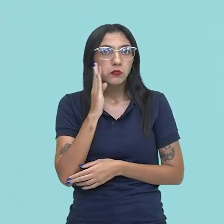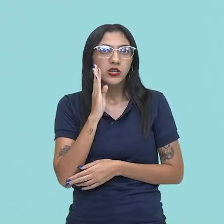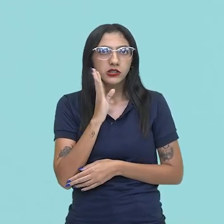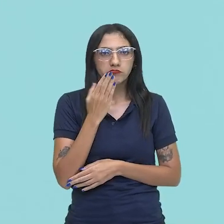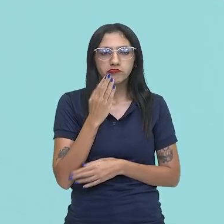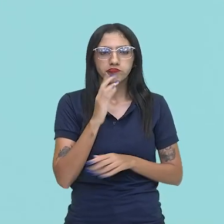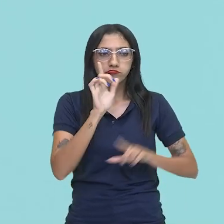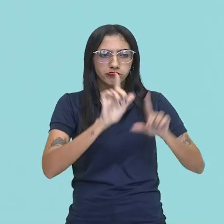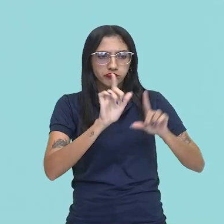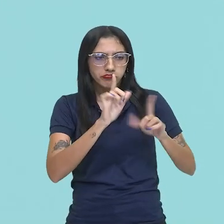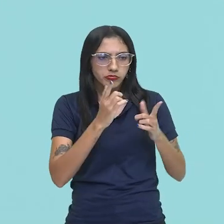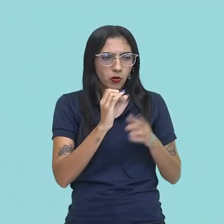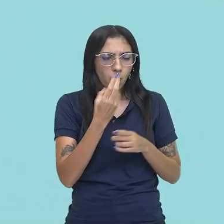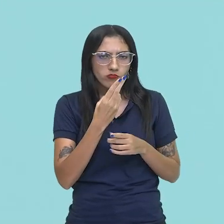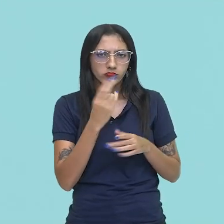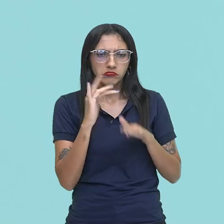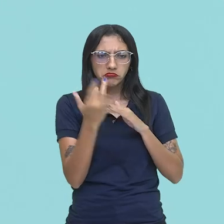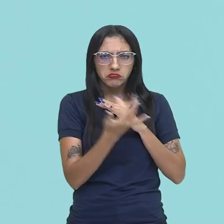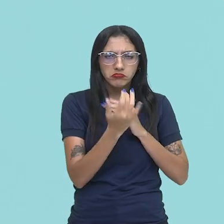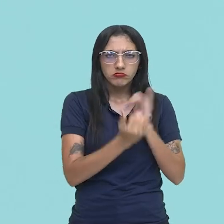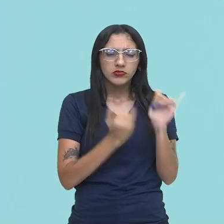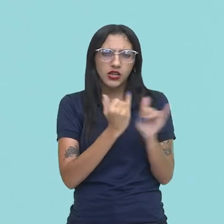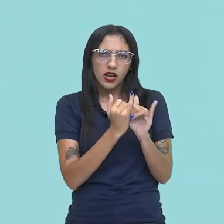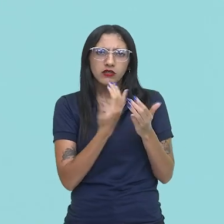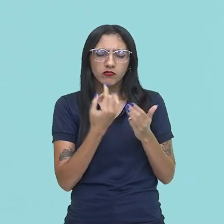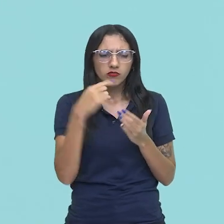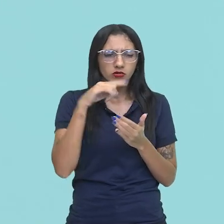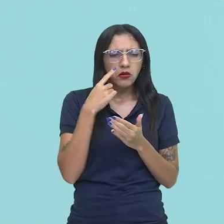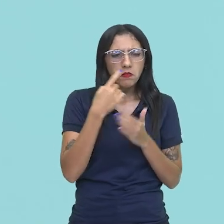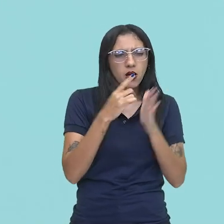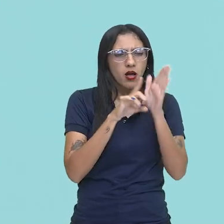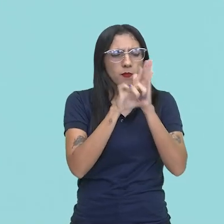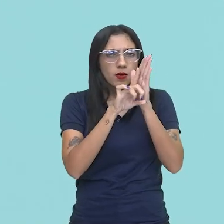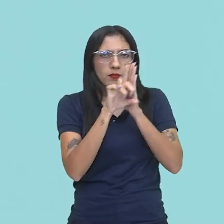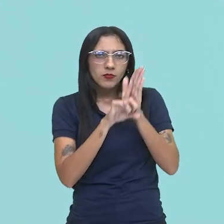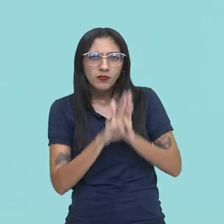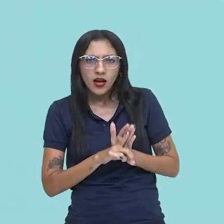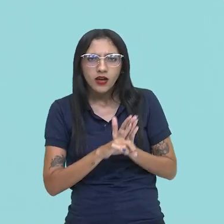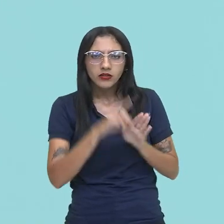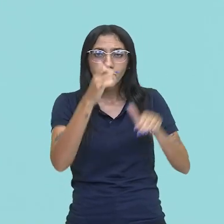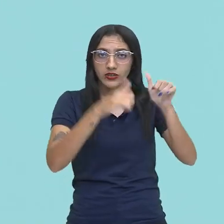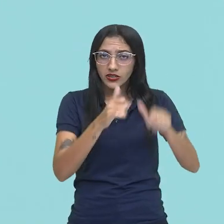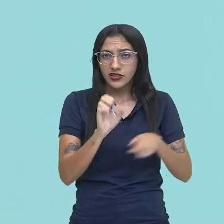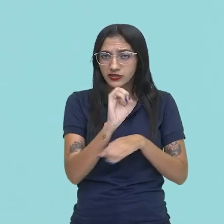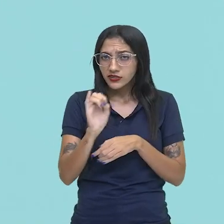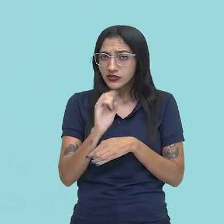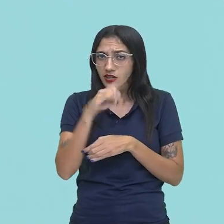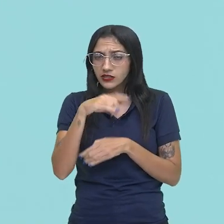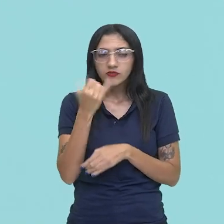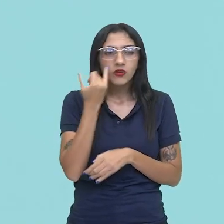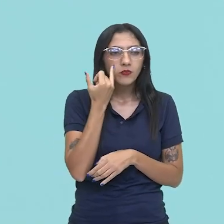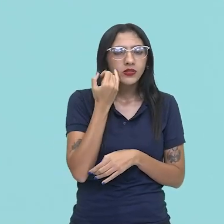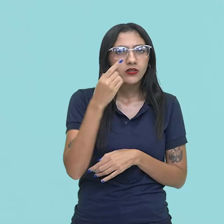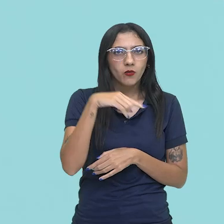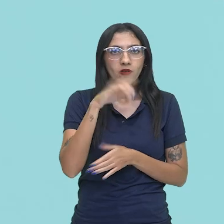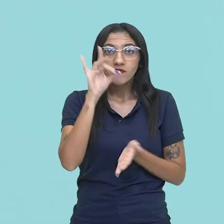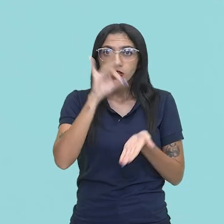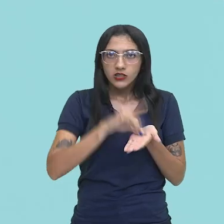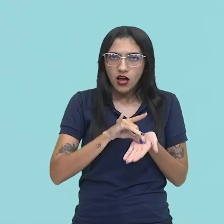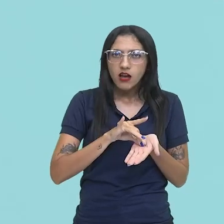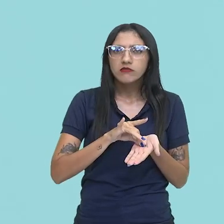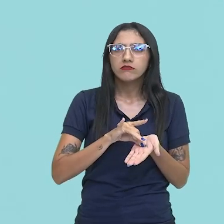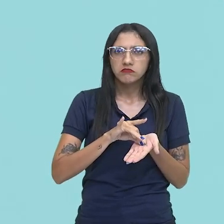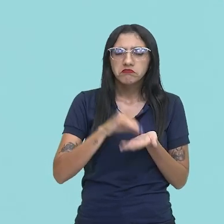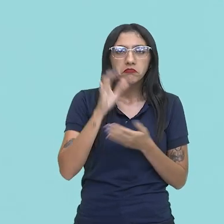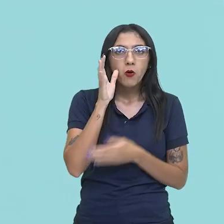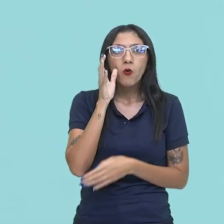internet? Vocês são daqueles que vão lá e buscam averiguar se é realmente um fato, né? Se